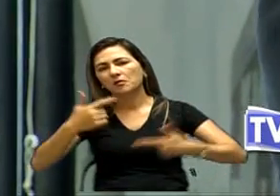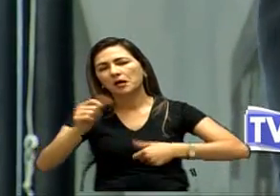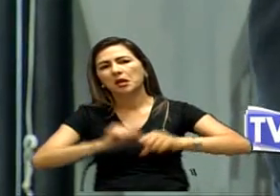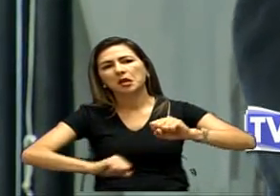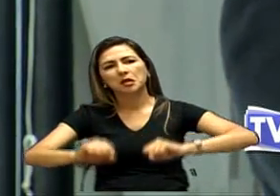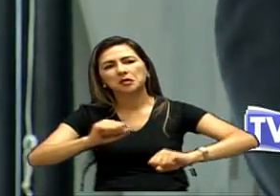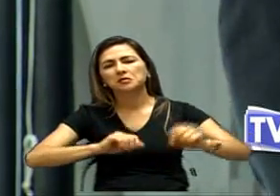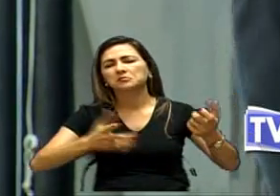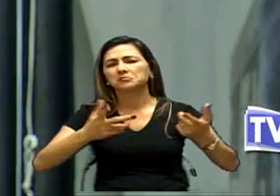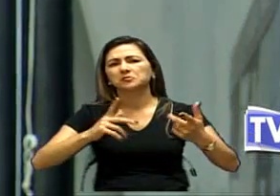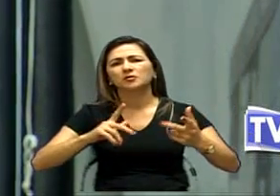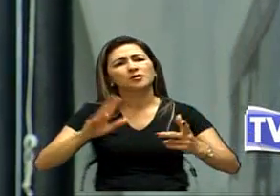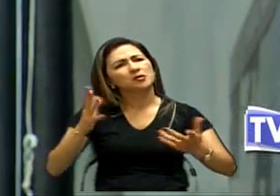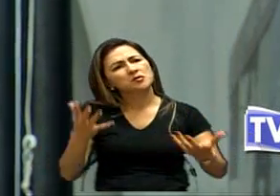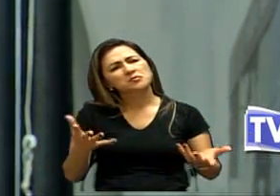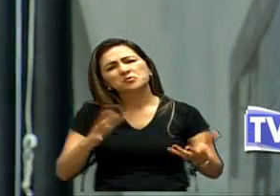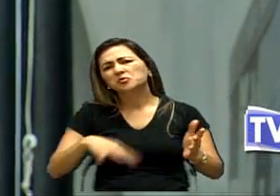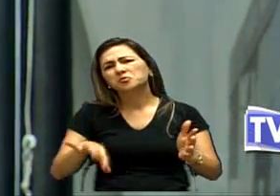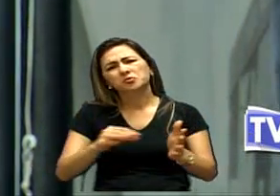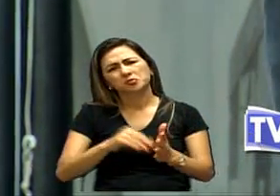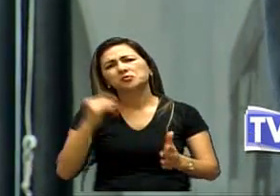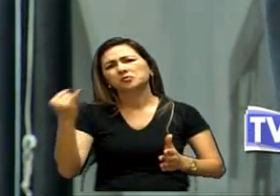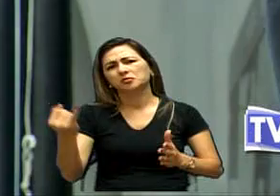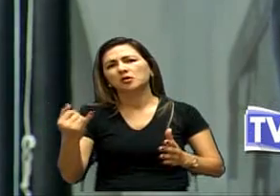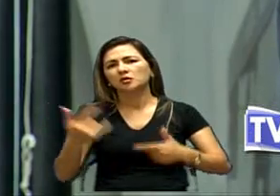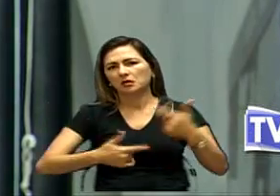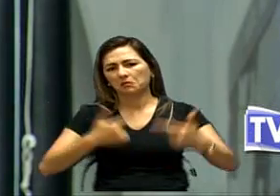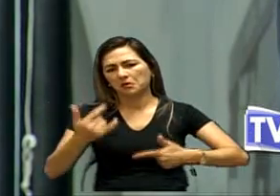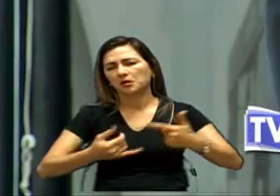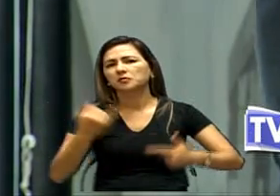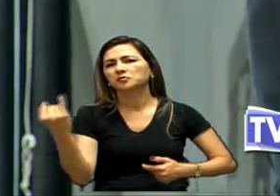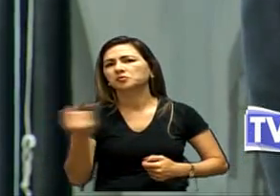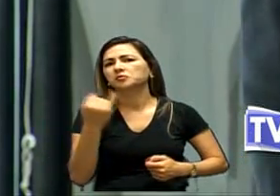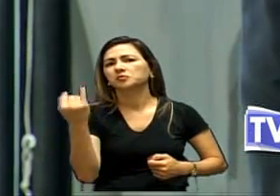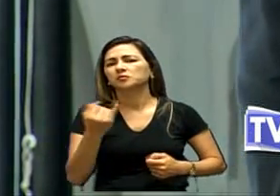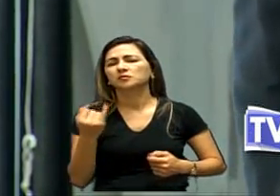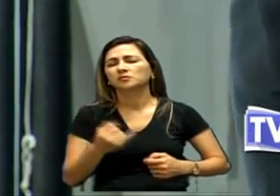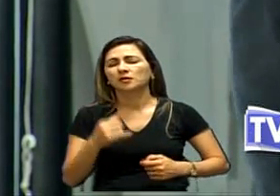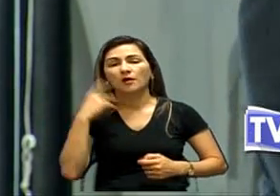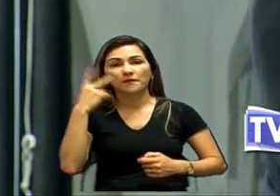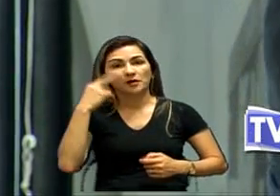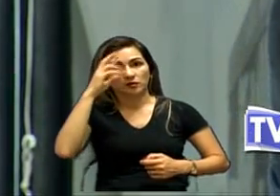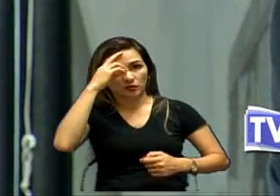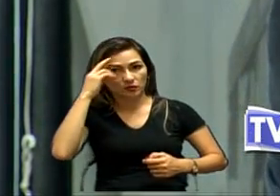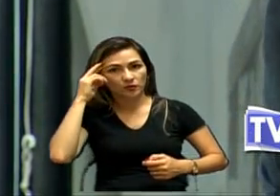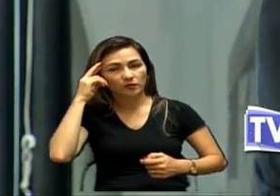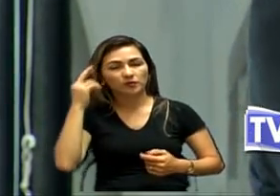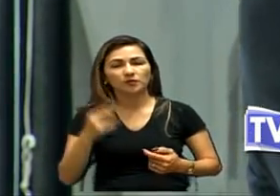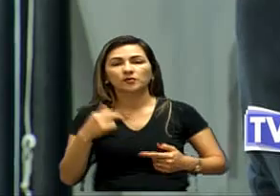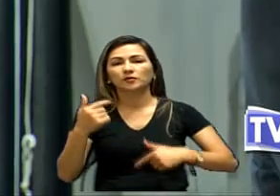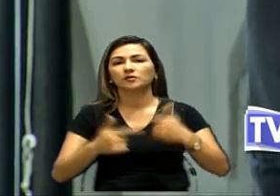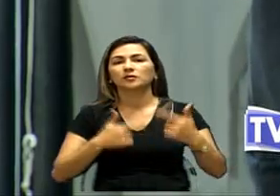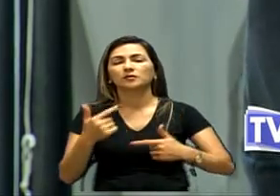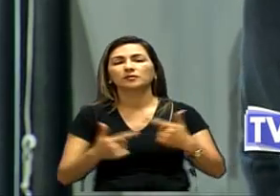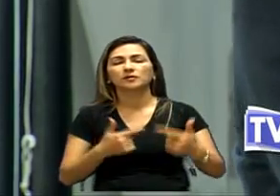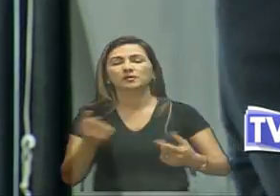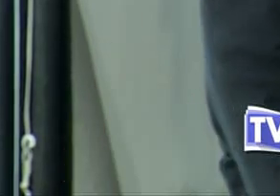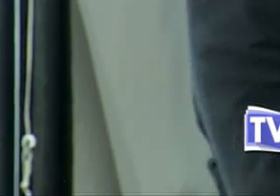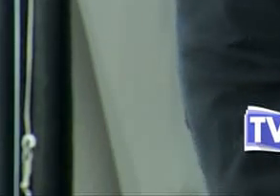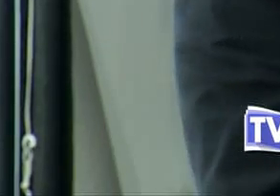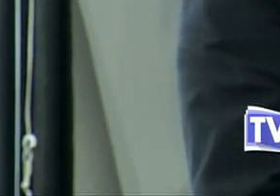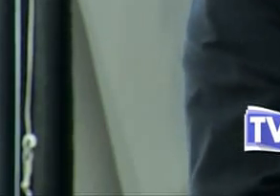importante. O vereador Rafael Militão é um militante aqui na área da educação